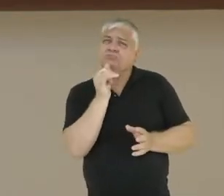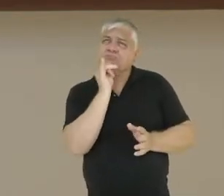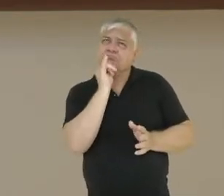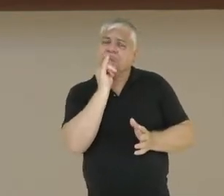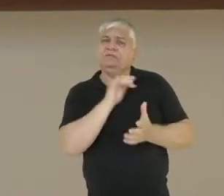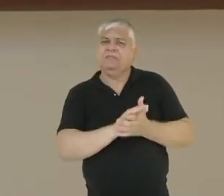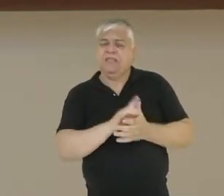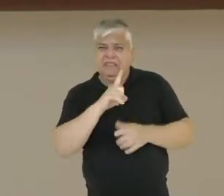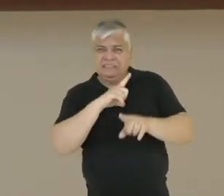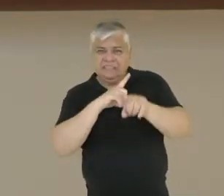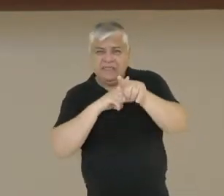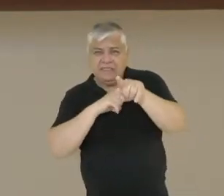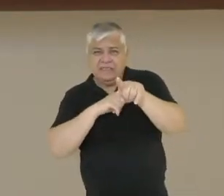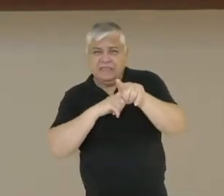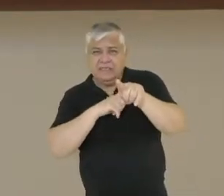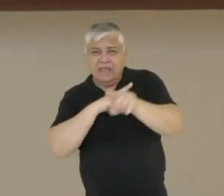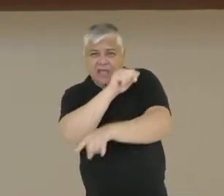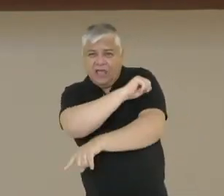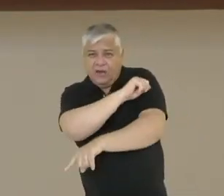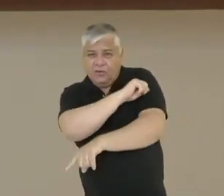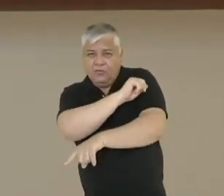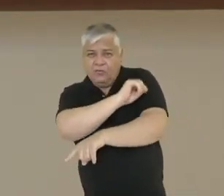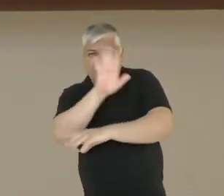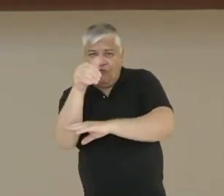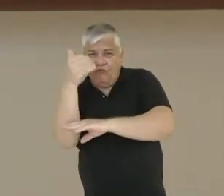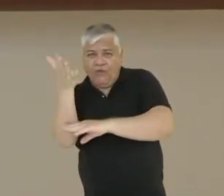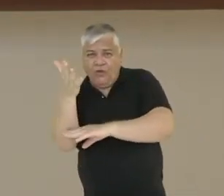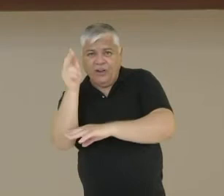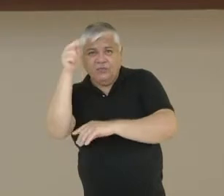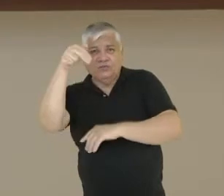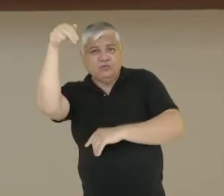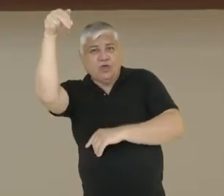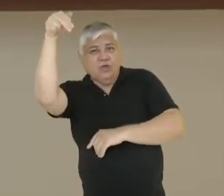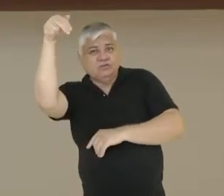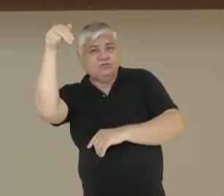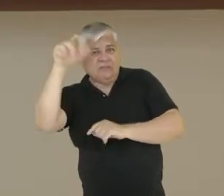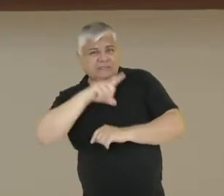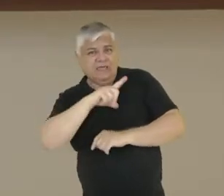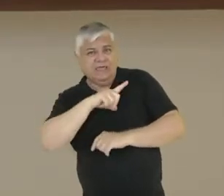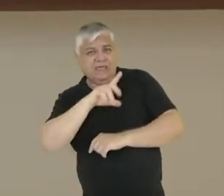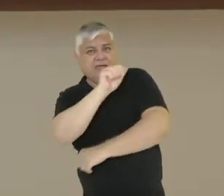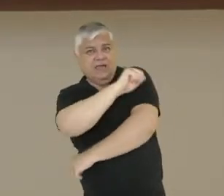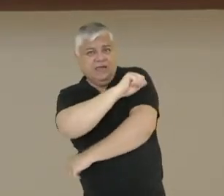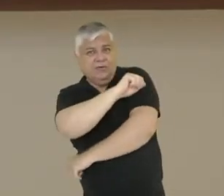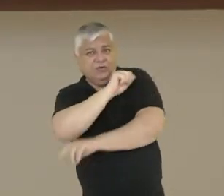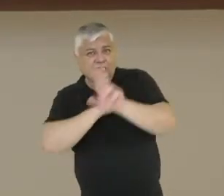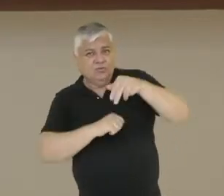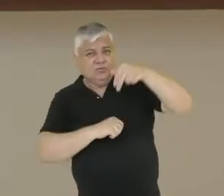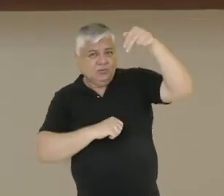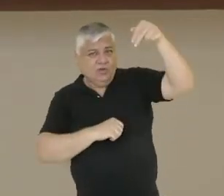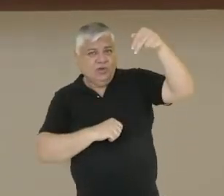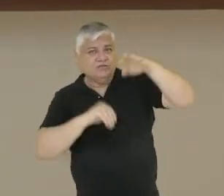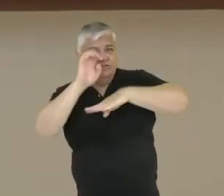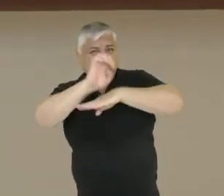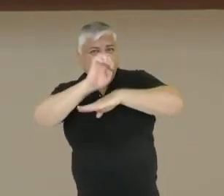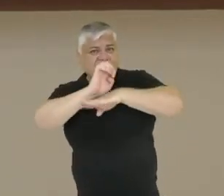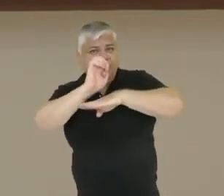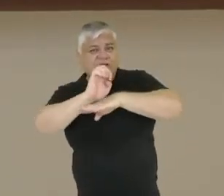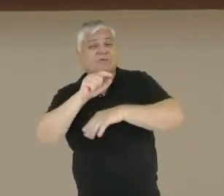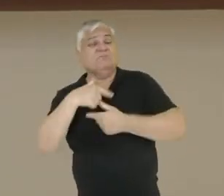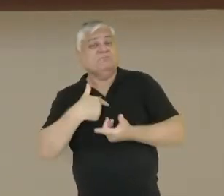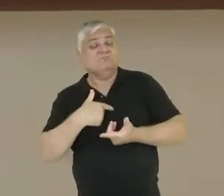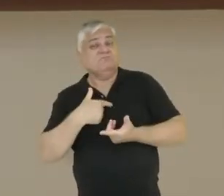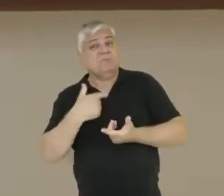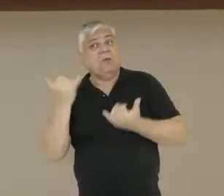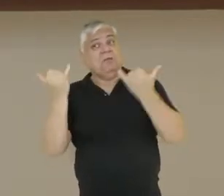tem alguém de vocês que está assistindo que é de fora do estado, que veio de fora do estado, eu tenho alguns alunos que são de outros estados e dizem